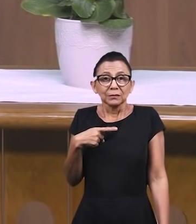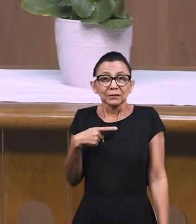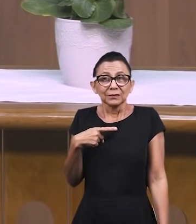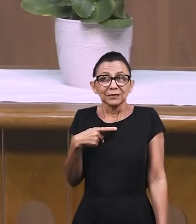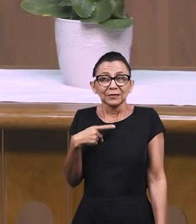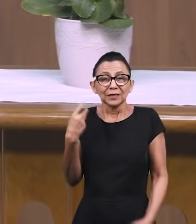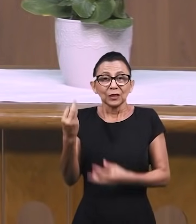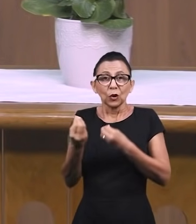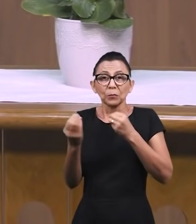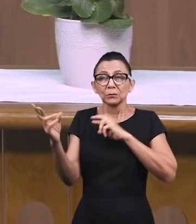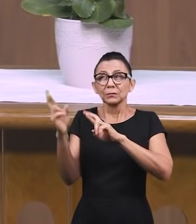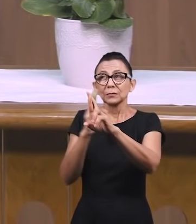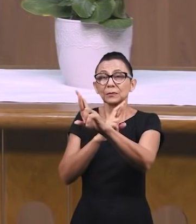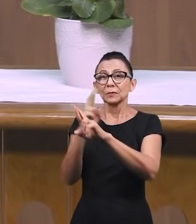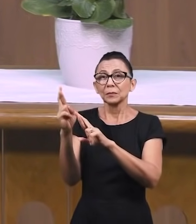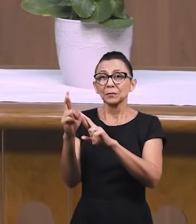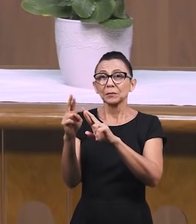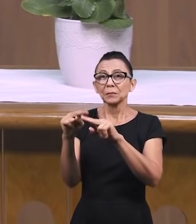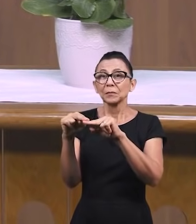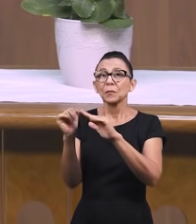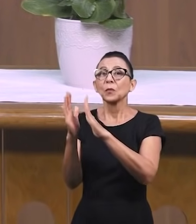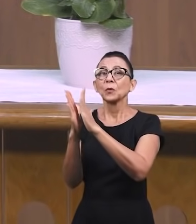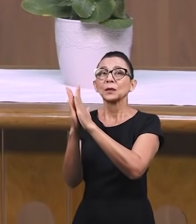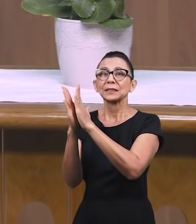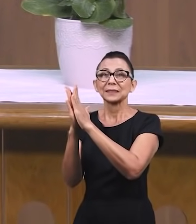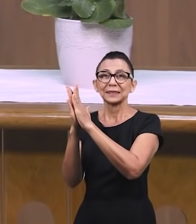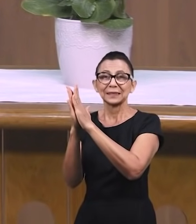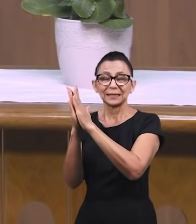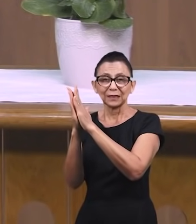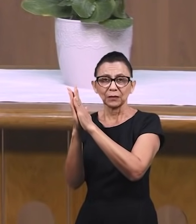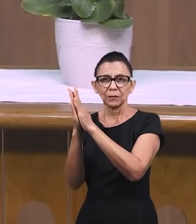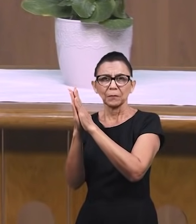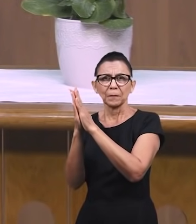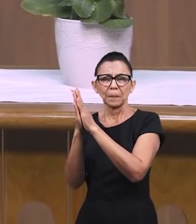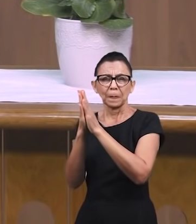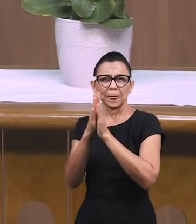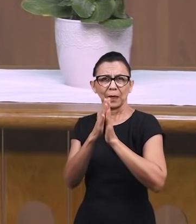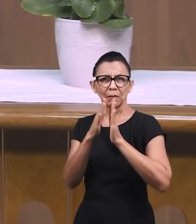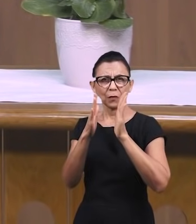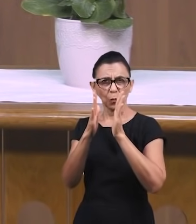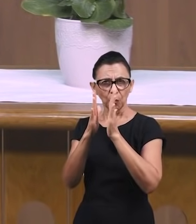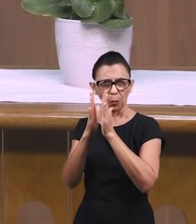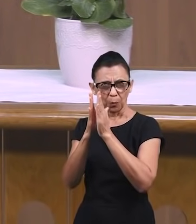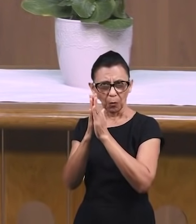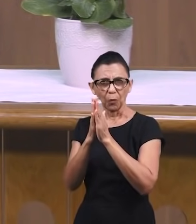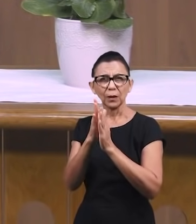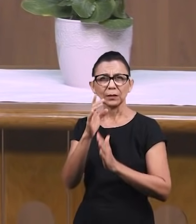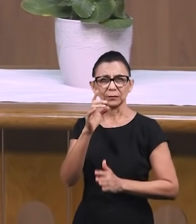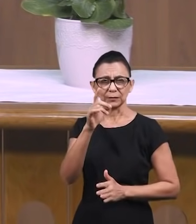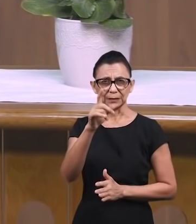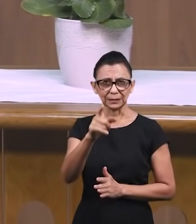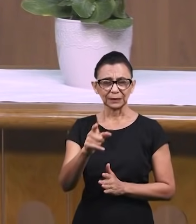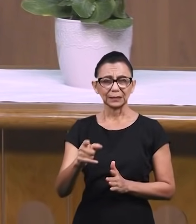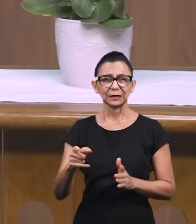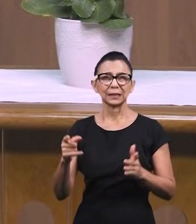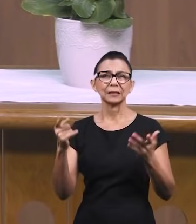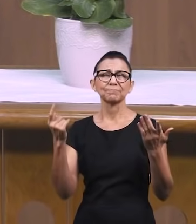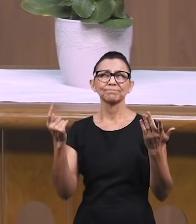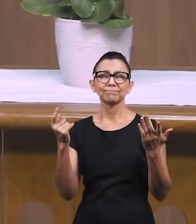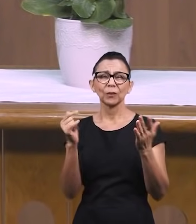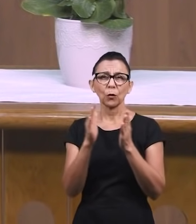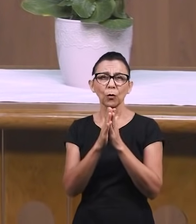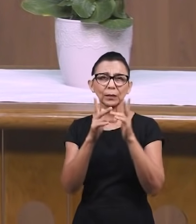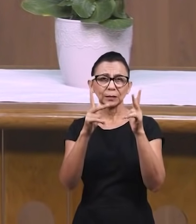falamos com ele? Através da oração. E eu quero te dizer uma coisa, quando esta oração é feita da forma que a palavra de